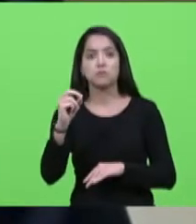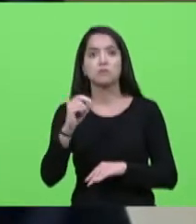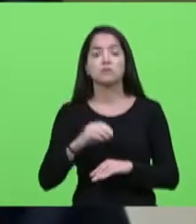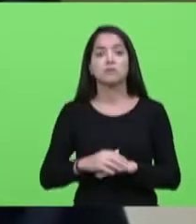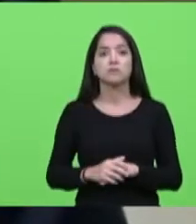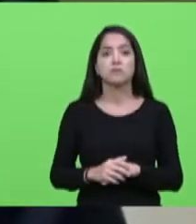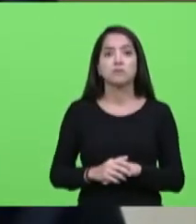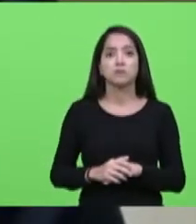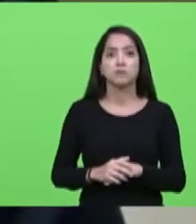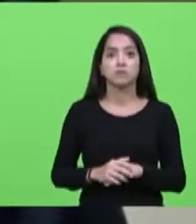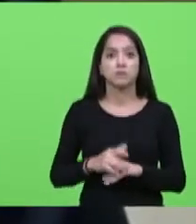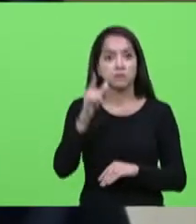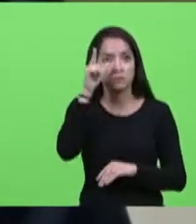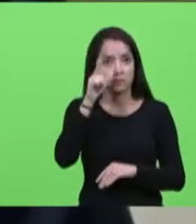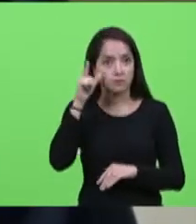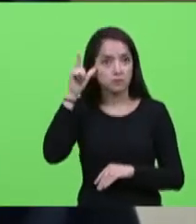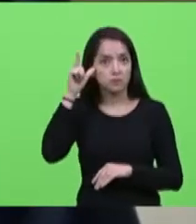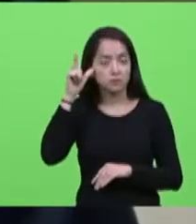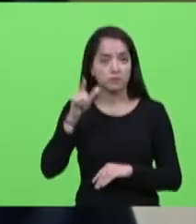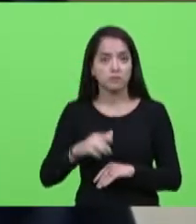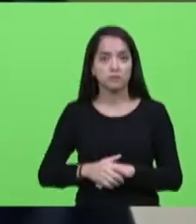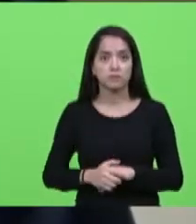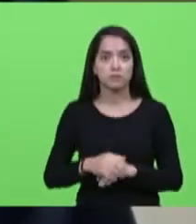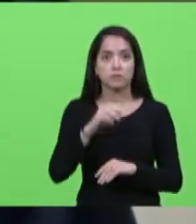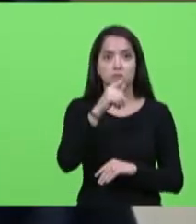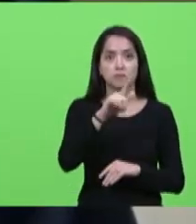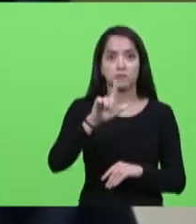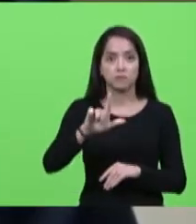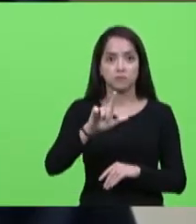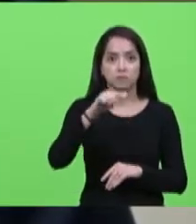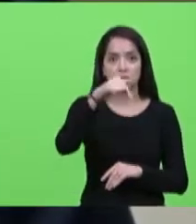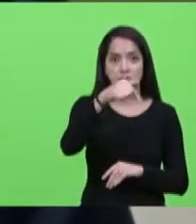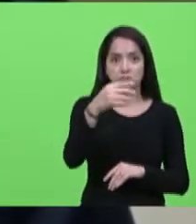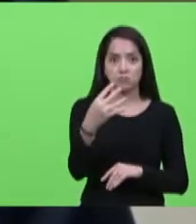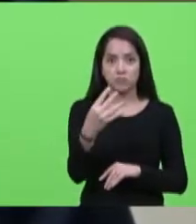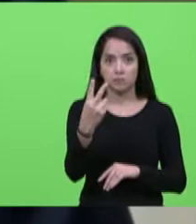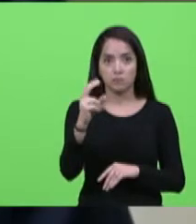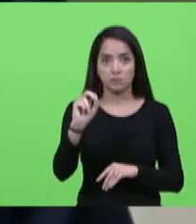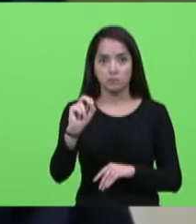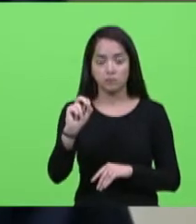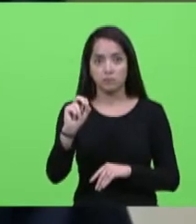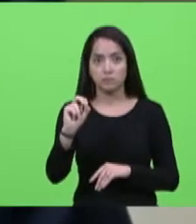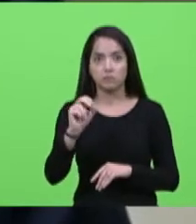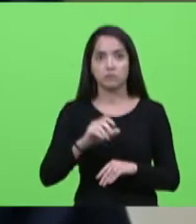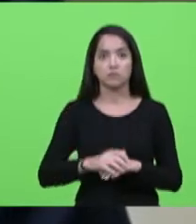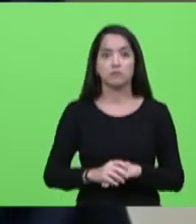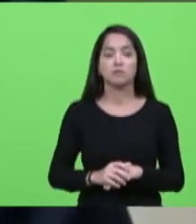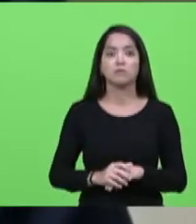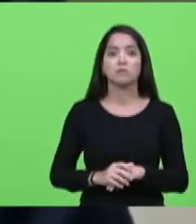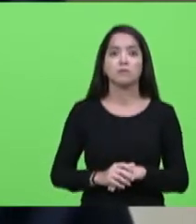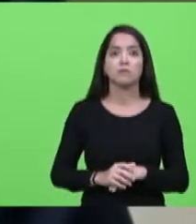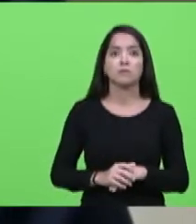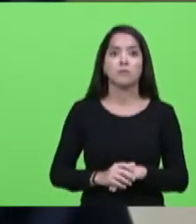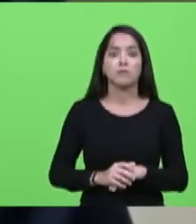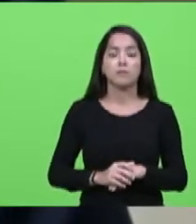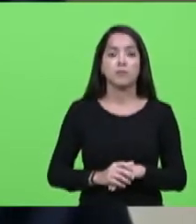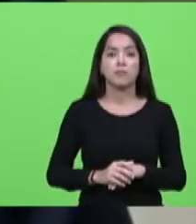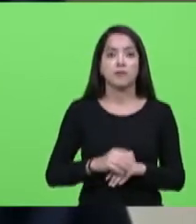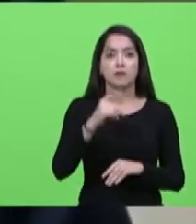Laércio Schuster. PL 74-2020, autor, deputado Sérgio Mota.